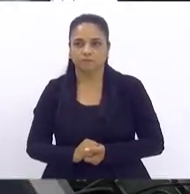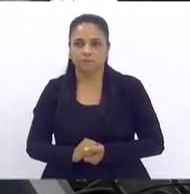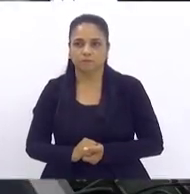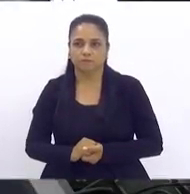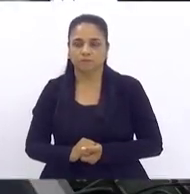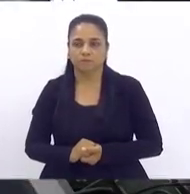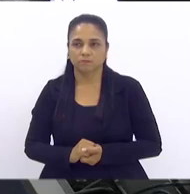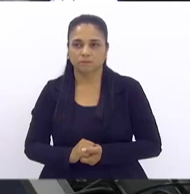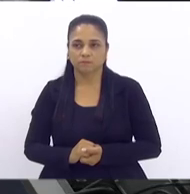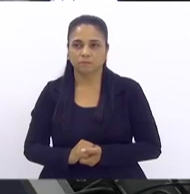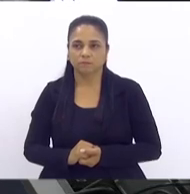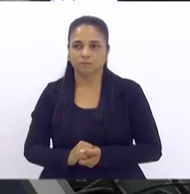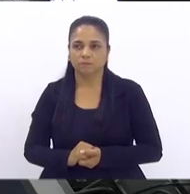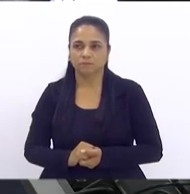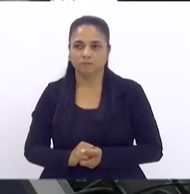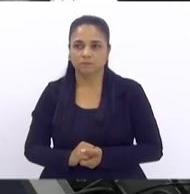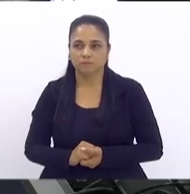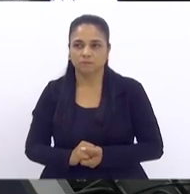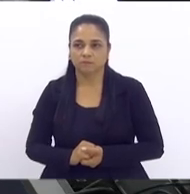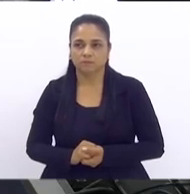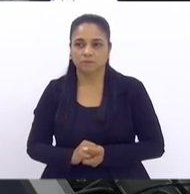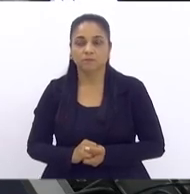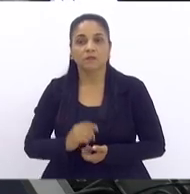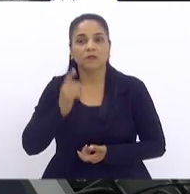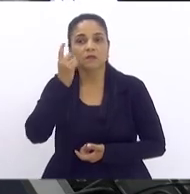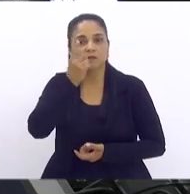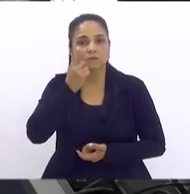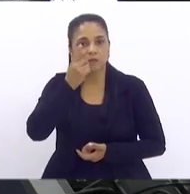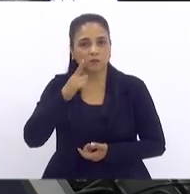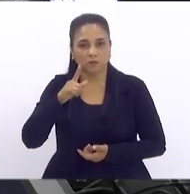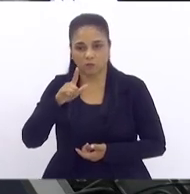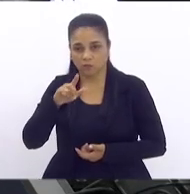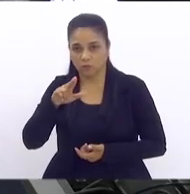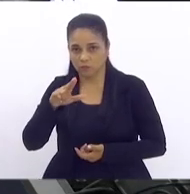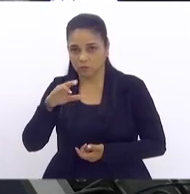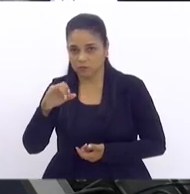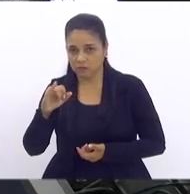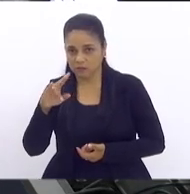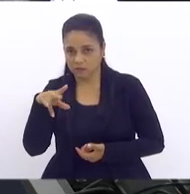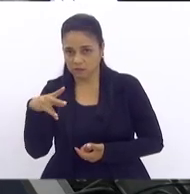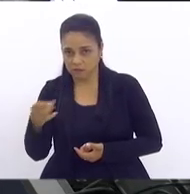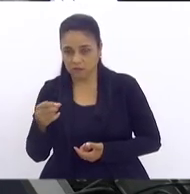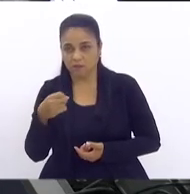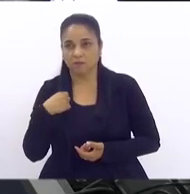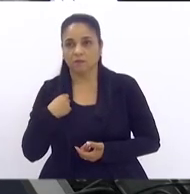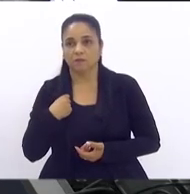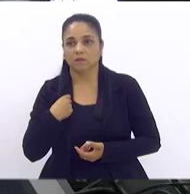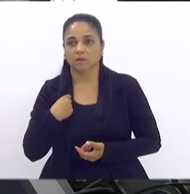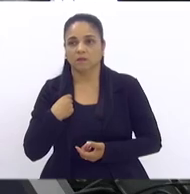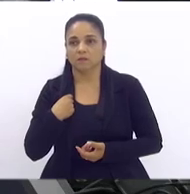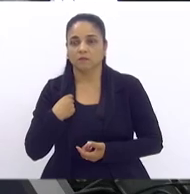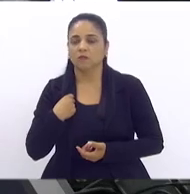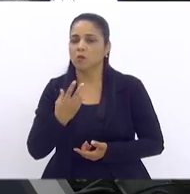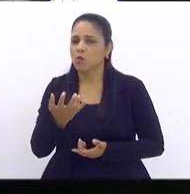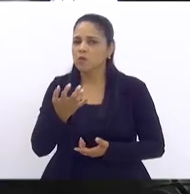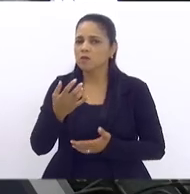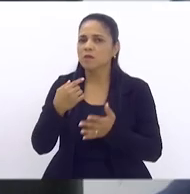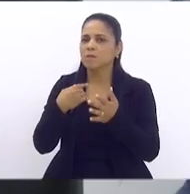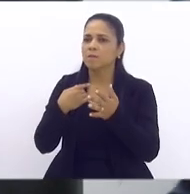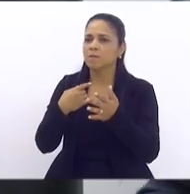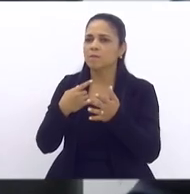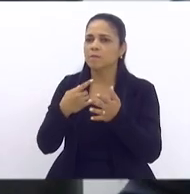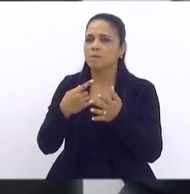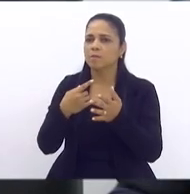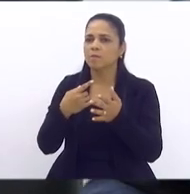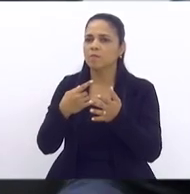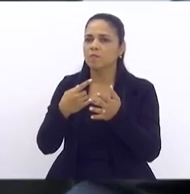complementar? Tatiana? Então, deputada Lucinha, vamos constar aqui. Na Eu gostaria próxima de fazer audiência, a pergunta para aquele rapaz